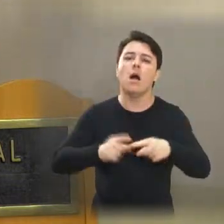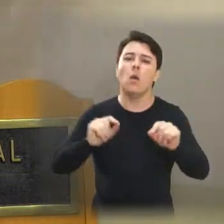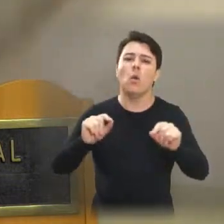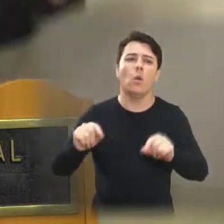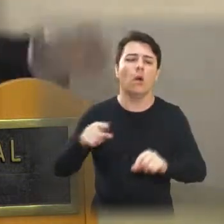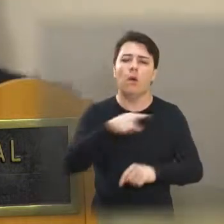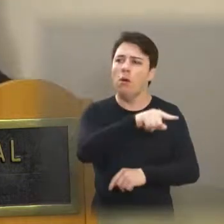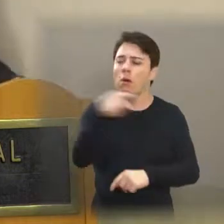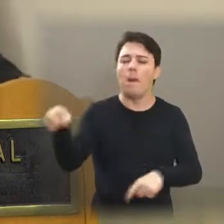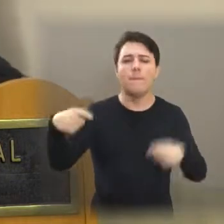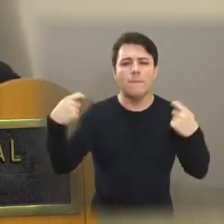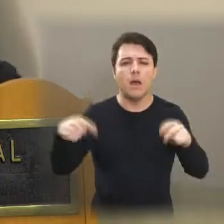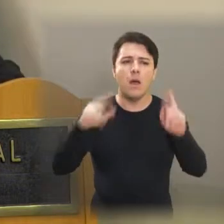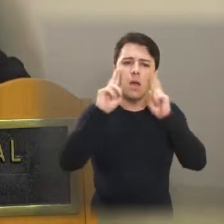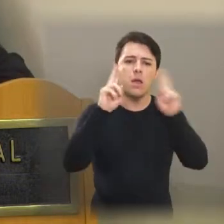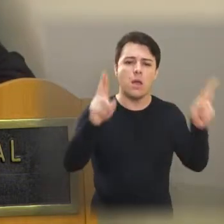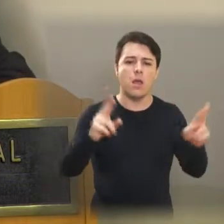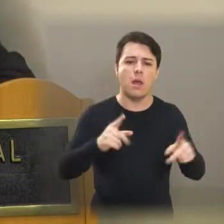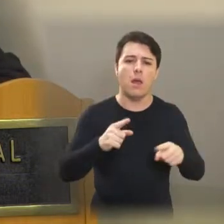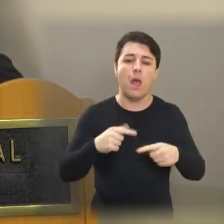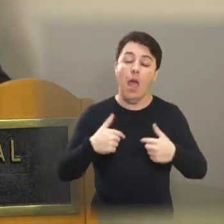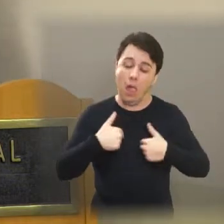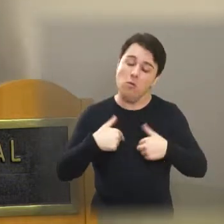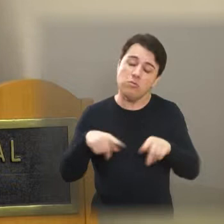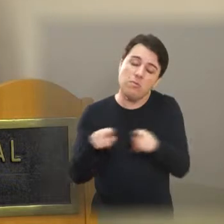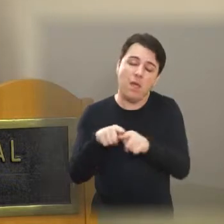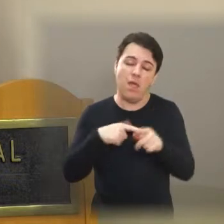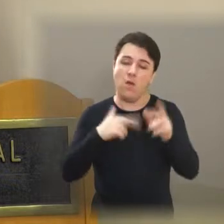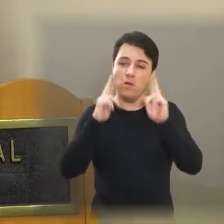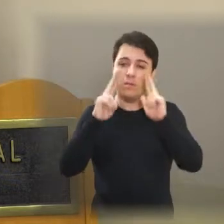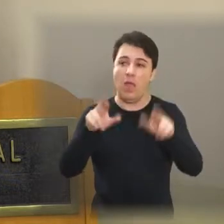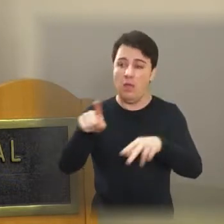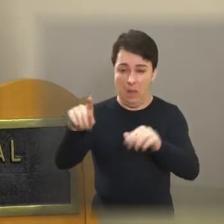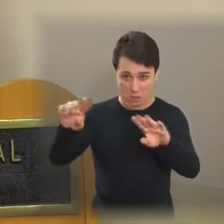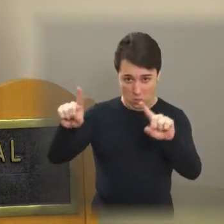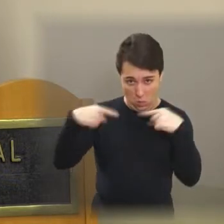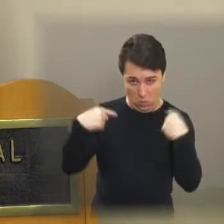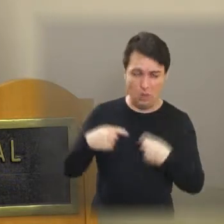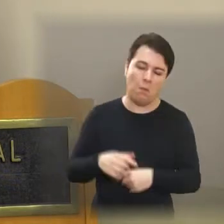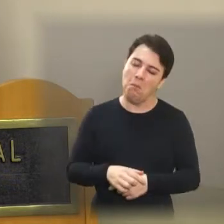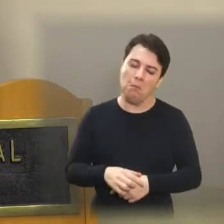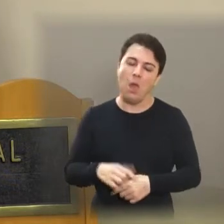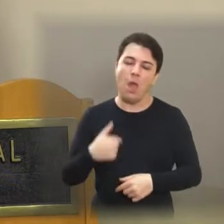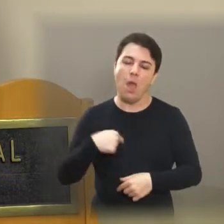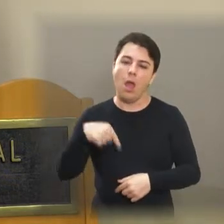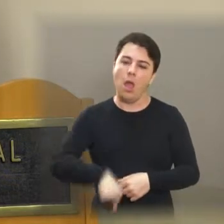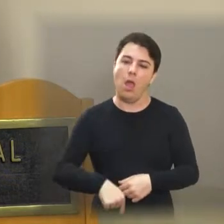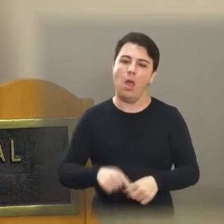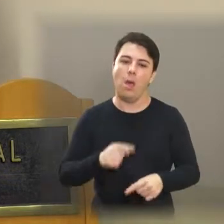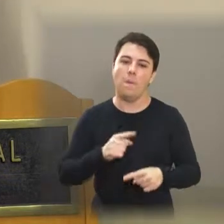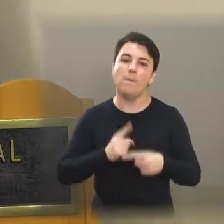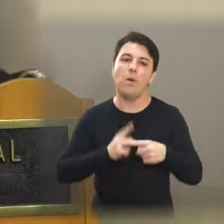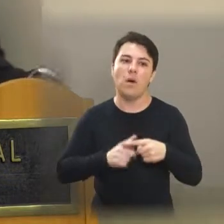vocês não merecem respeito quem fez daí, mas ainda respeito vocês. Eu